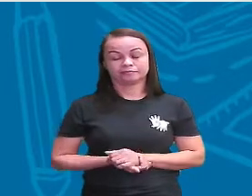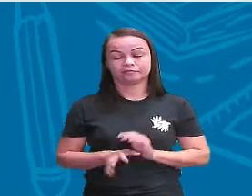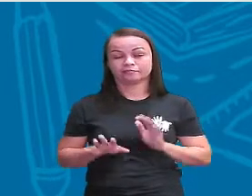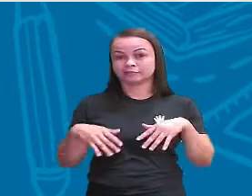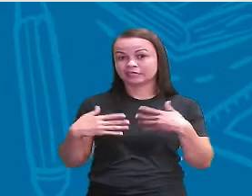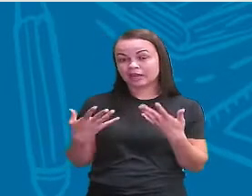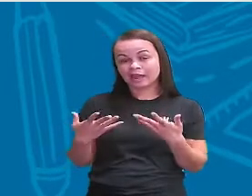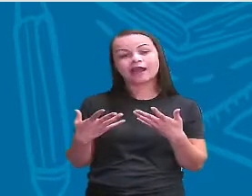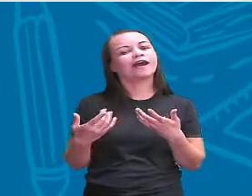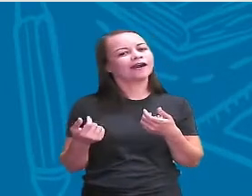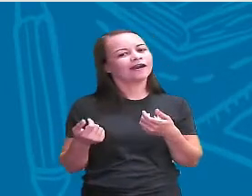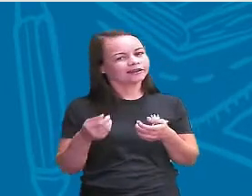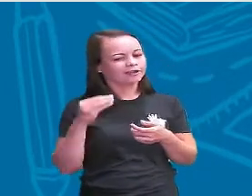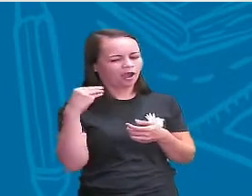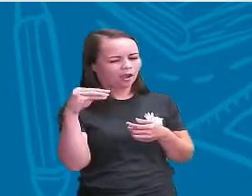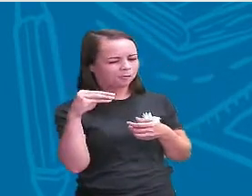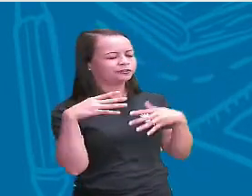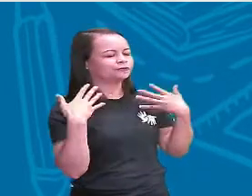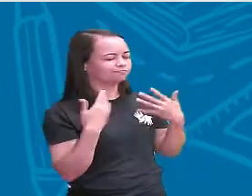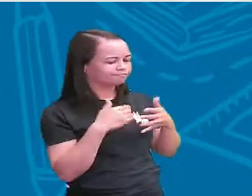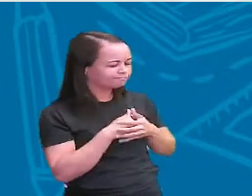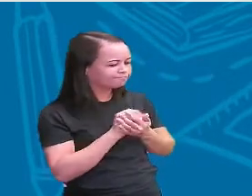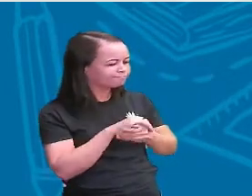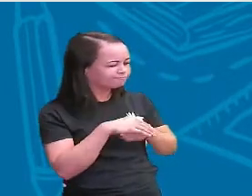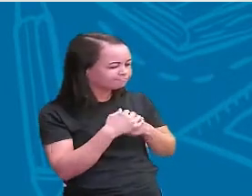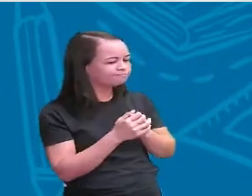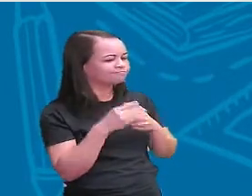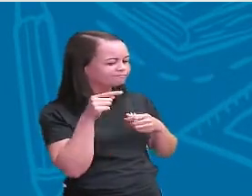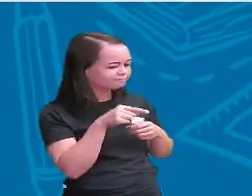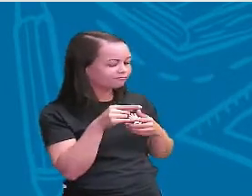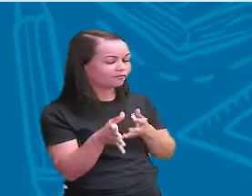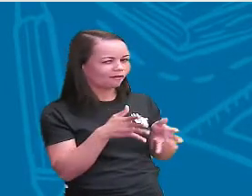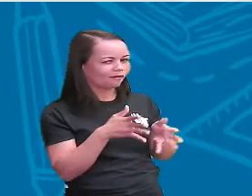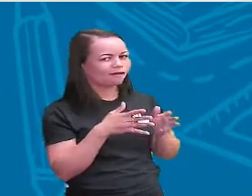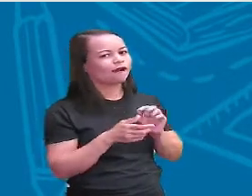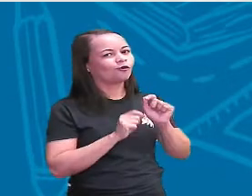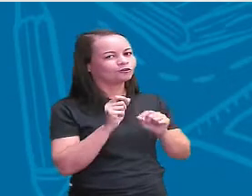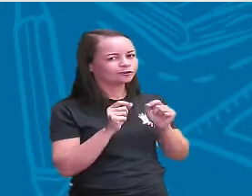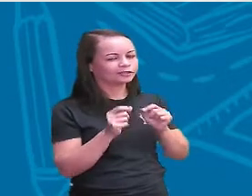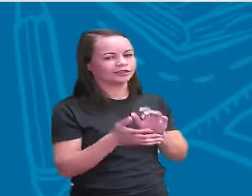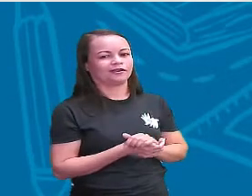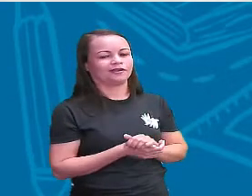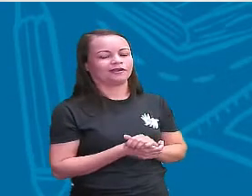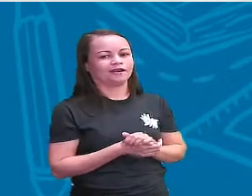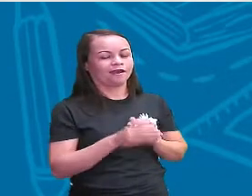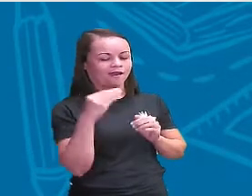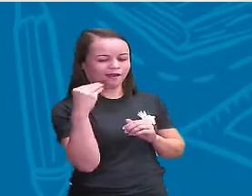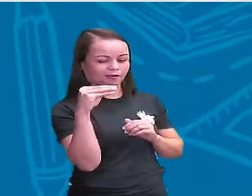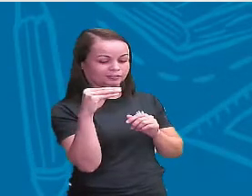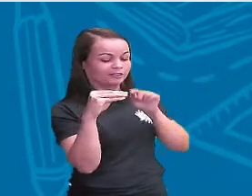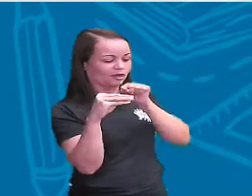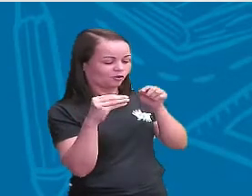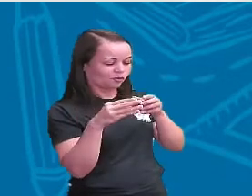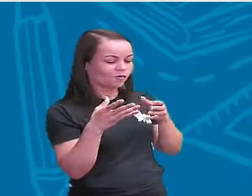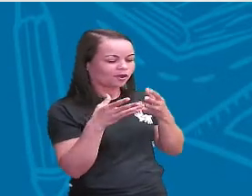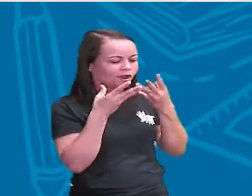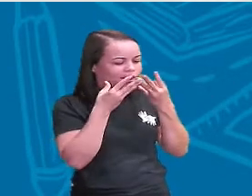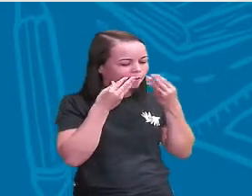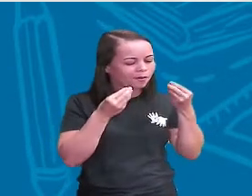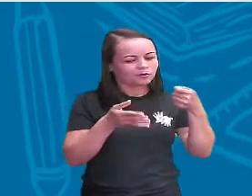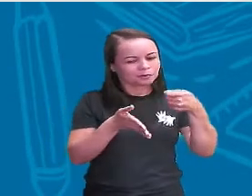aí veio o troco, né? Onde a cegonha pagou com a mesma